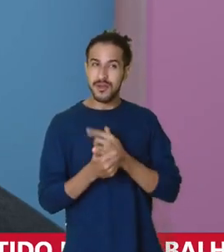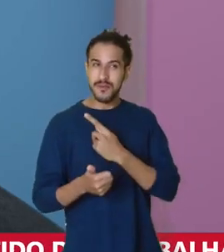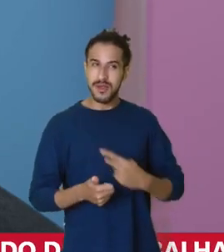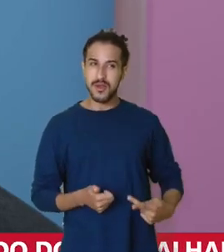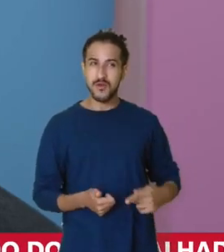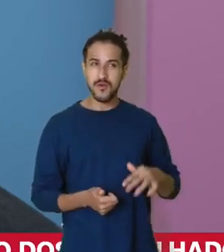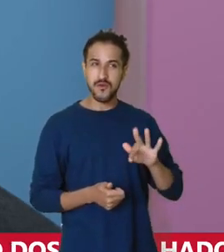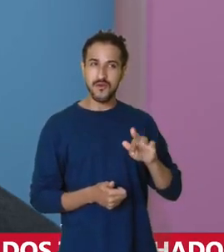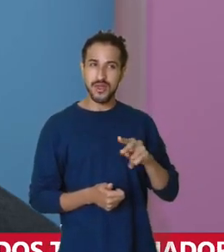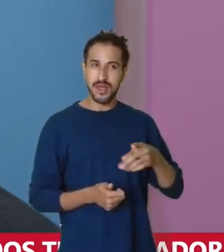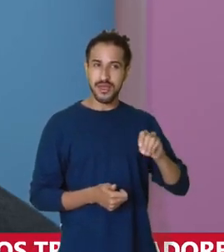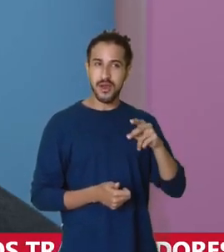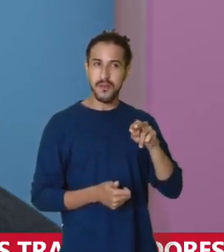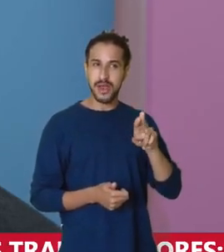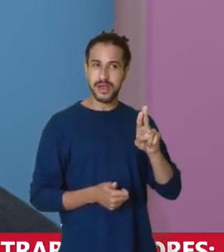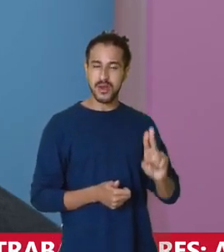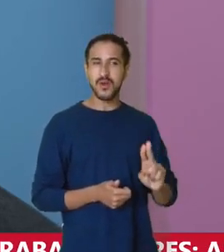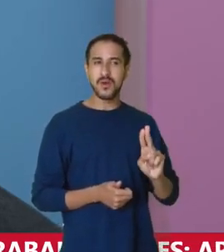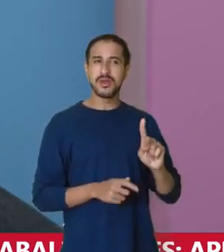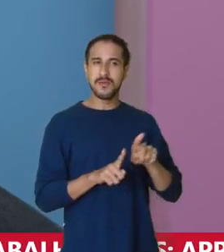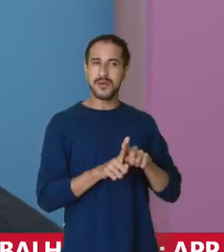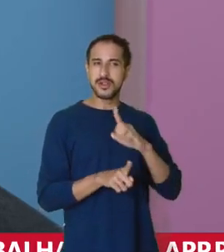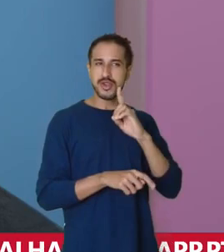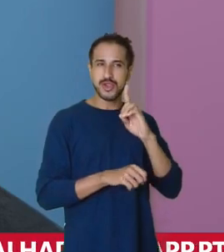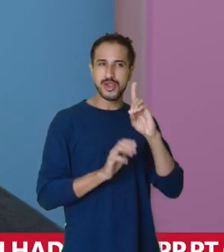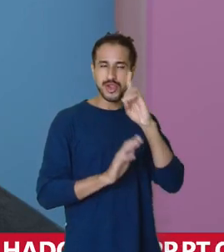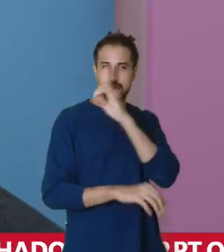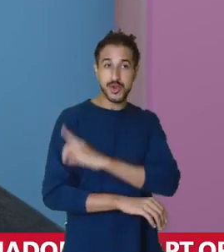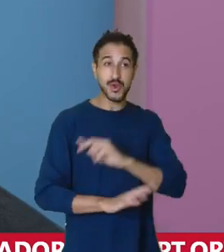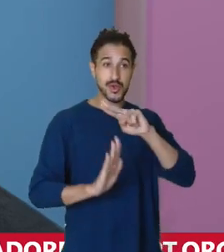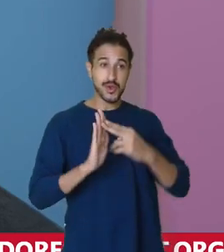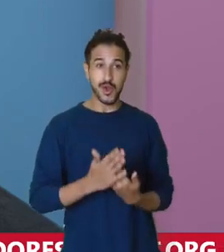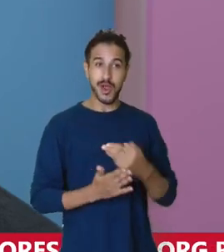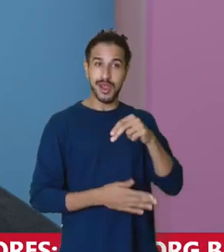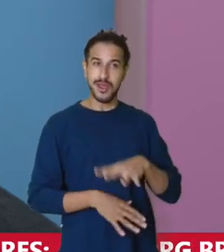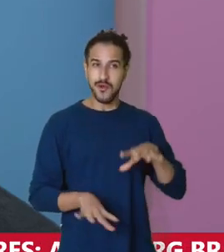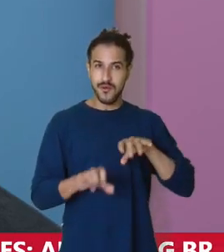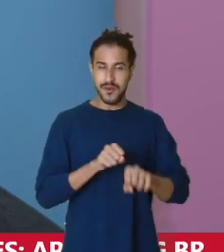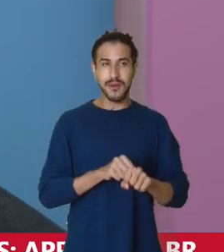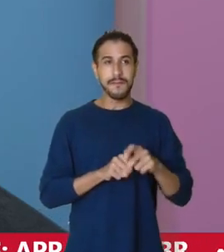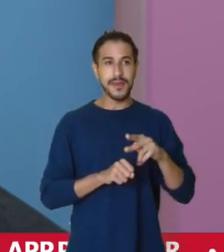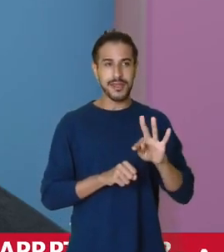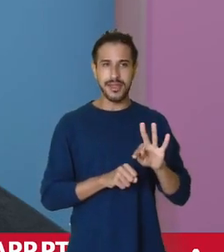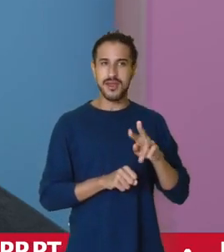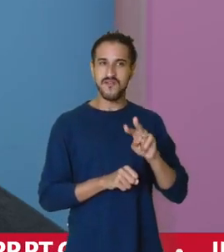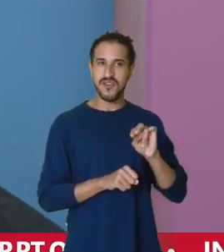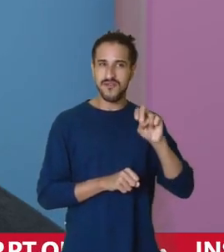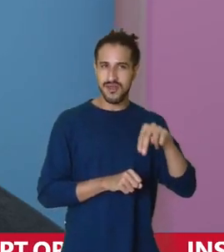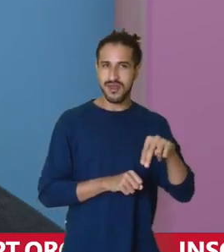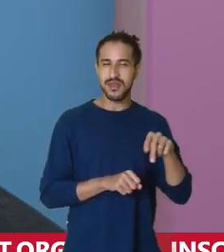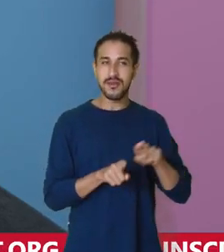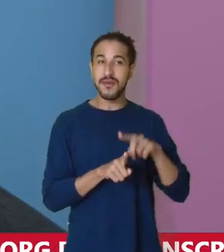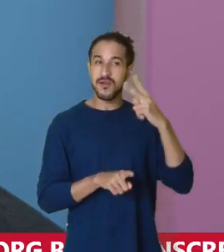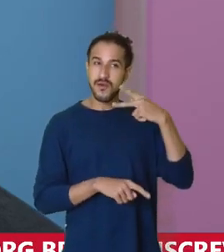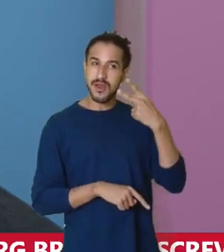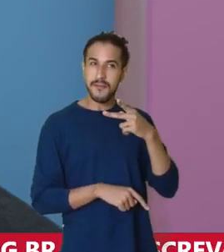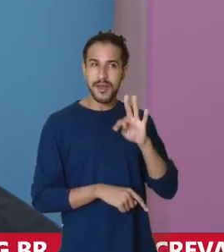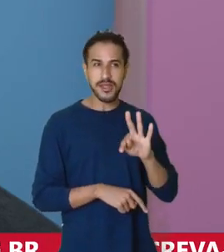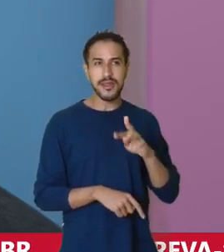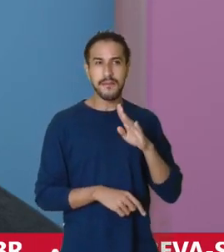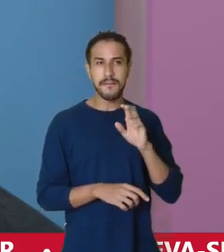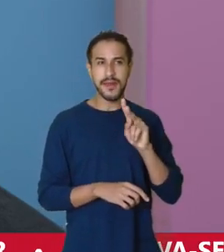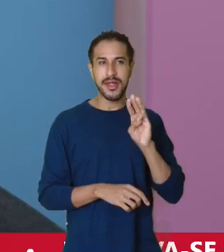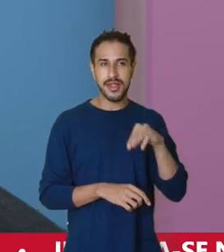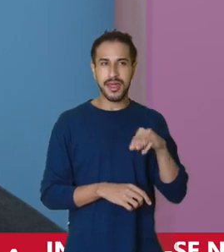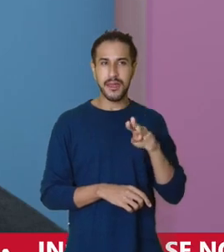vice-presidente da Fundação Perseu Abramo e diretora da Escola Nacional de Formação do PT, Vivian Farias, e a vereadora do PT de